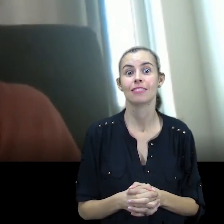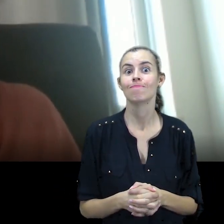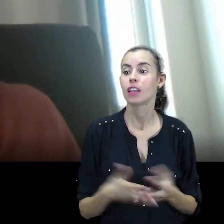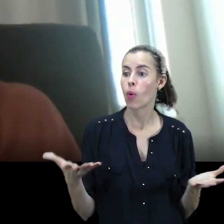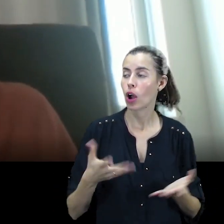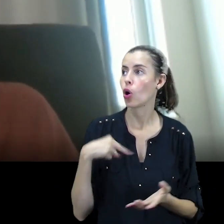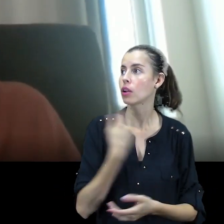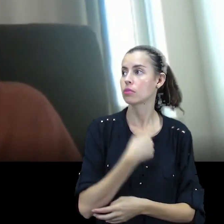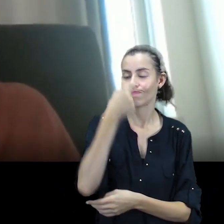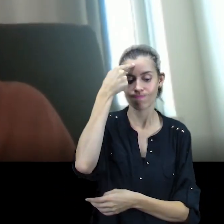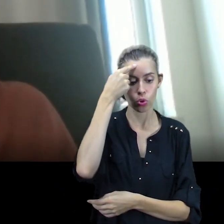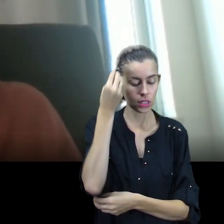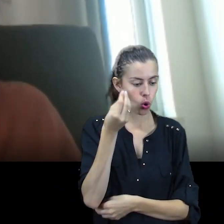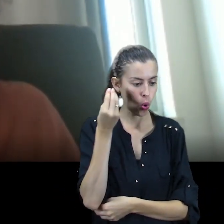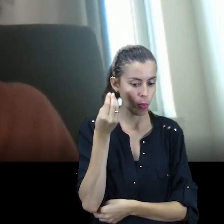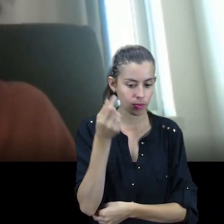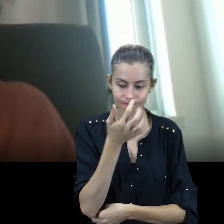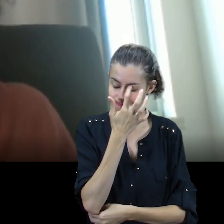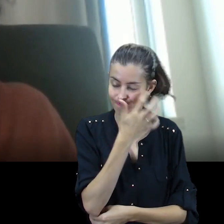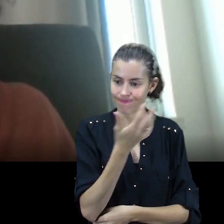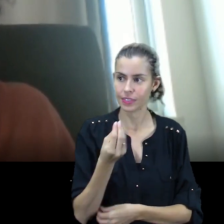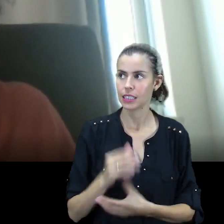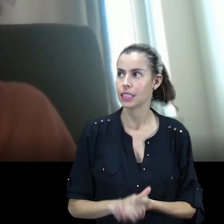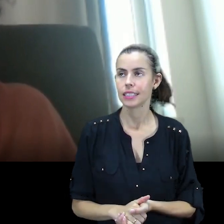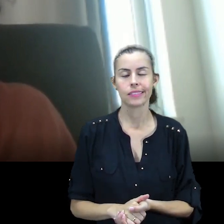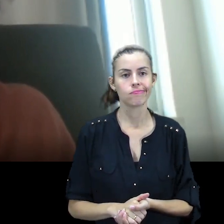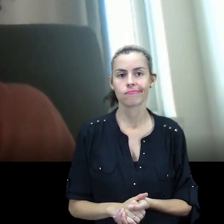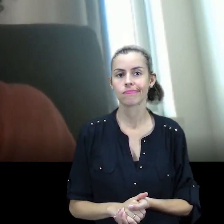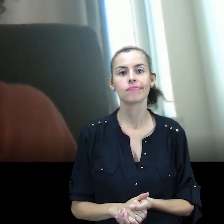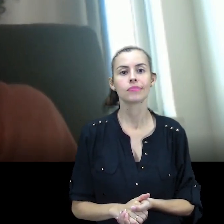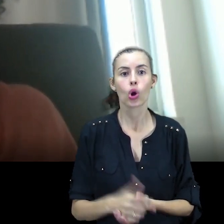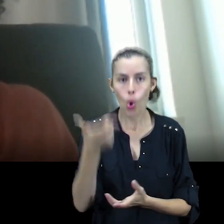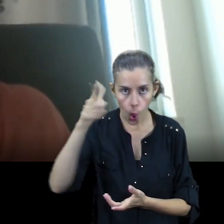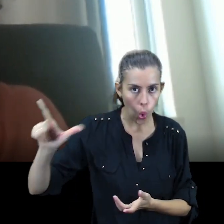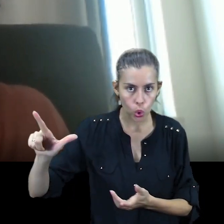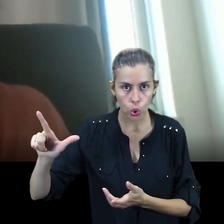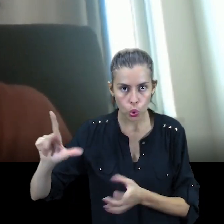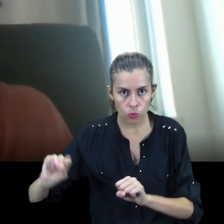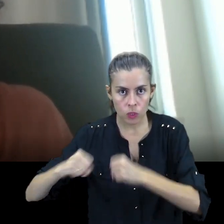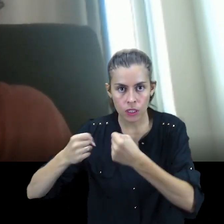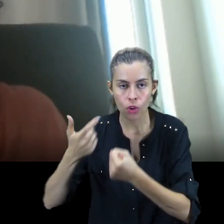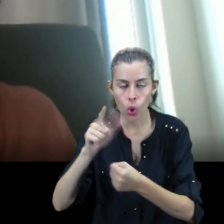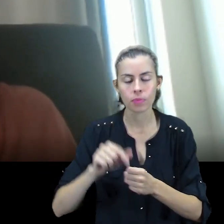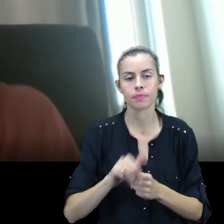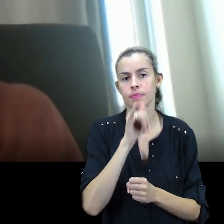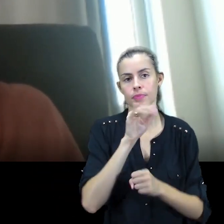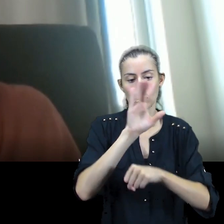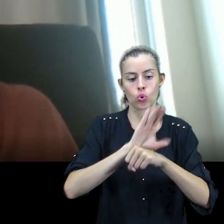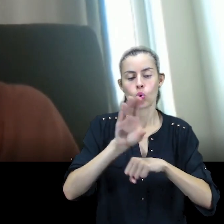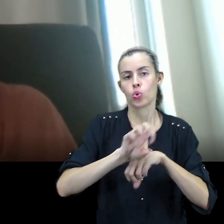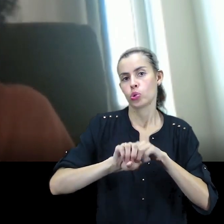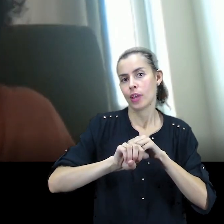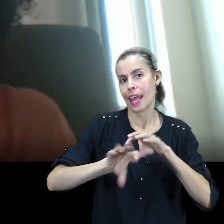Outro desafio, no caso dos cursos EAD, é que a resolução de extensão diz que a extensão